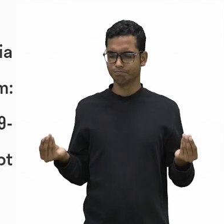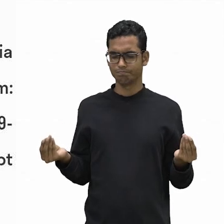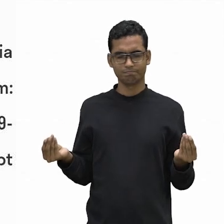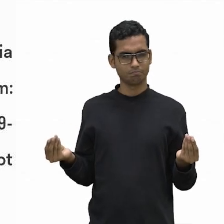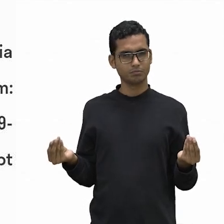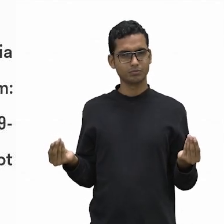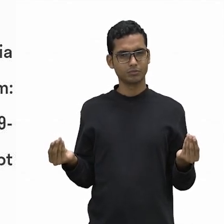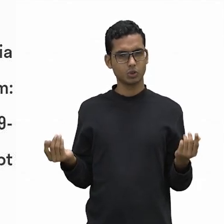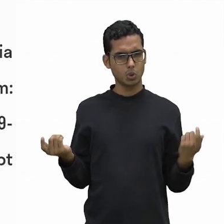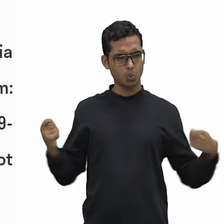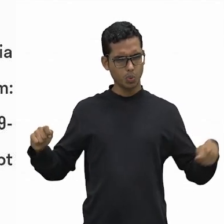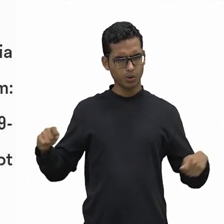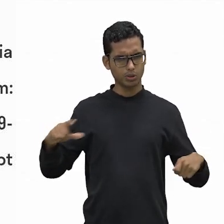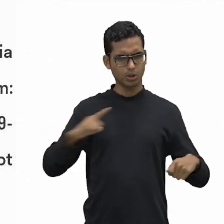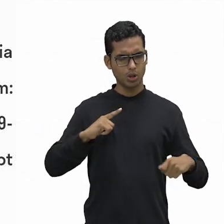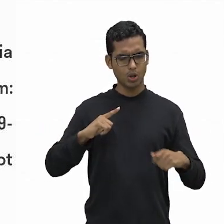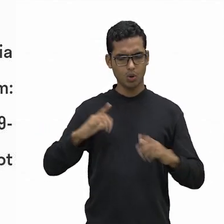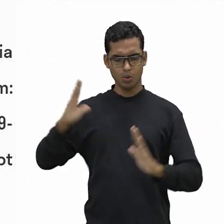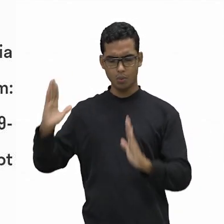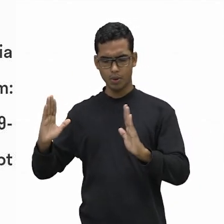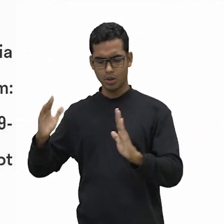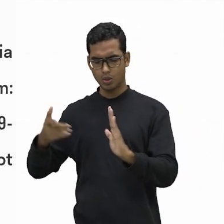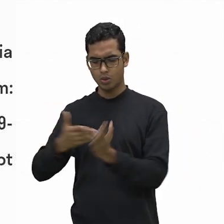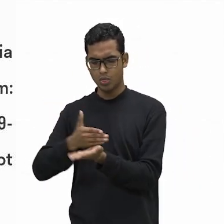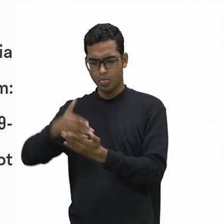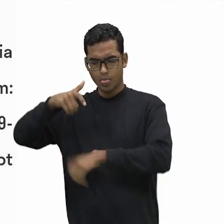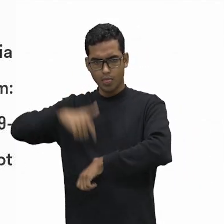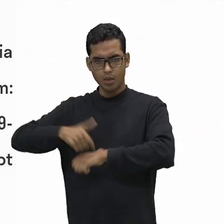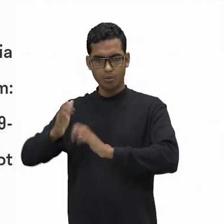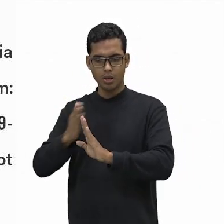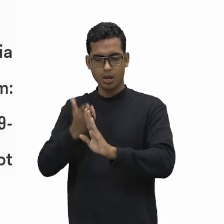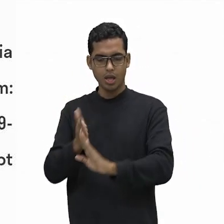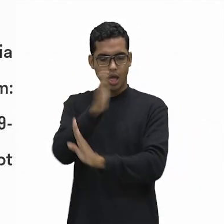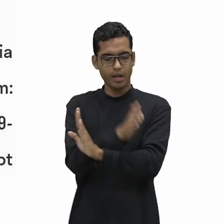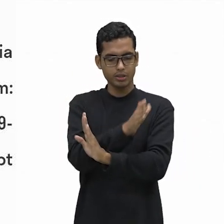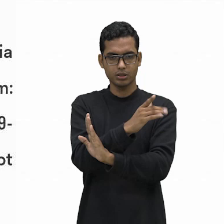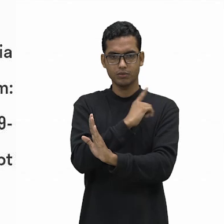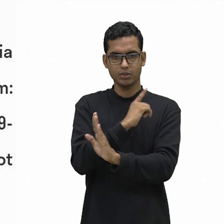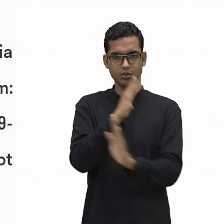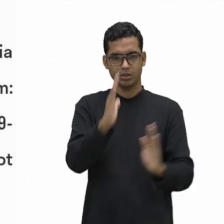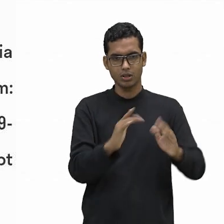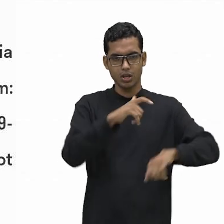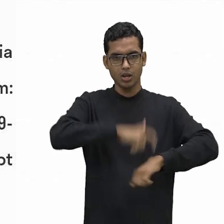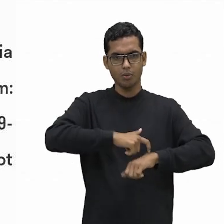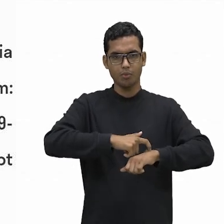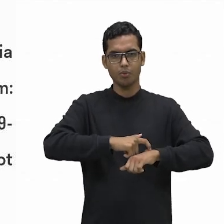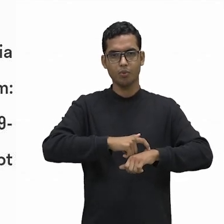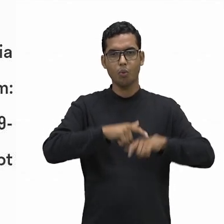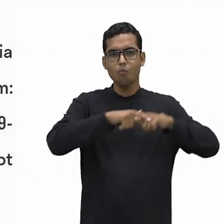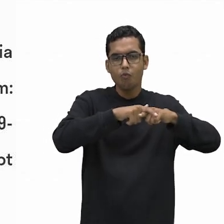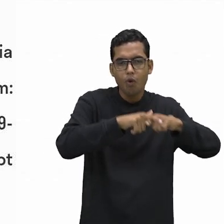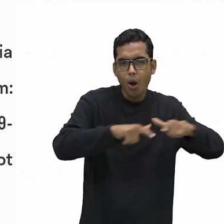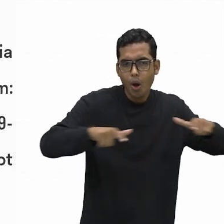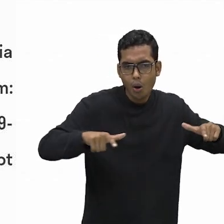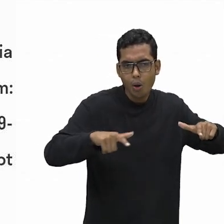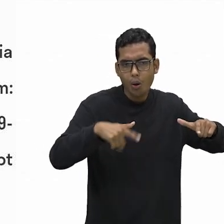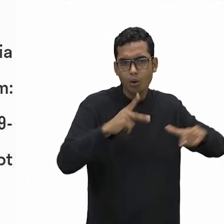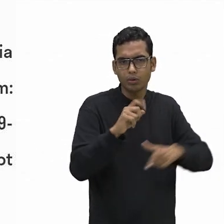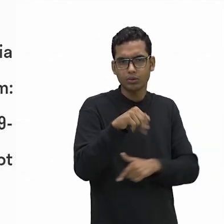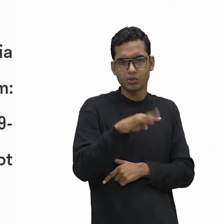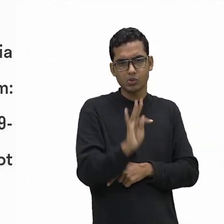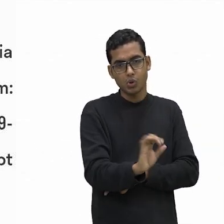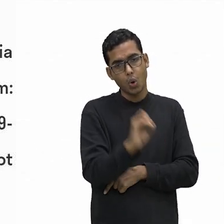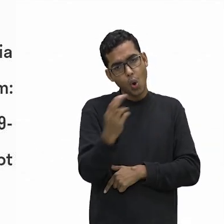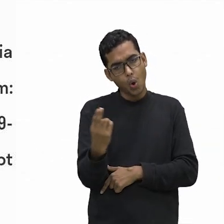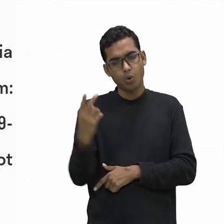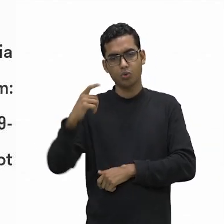Haveria um outro tempo anterior do que conhecemos, como o tempo do vazio de Kant, ou 2 tempos